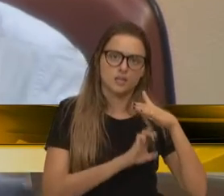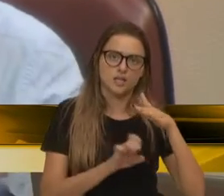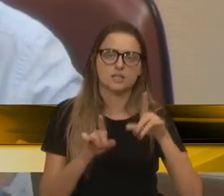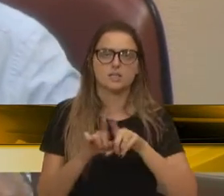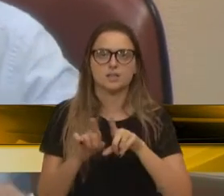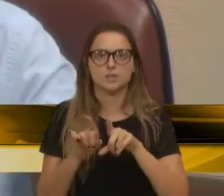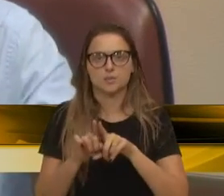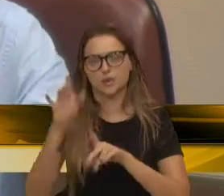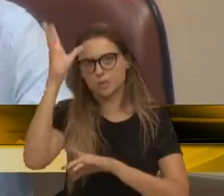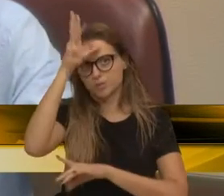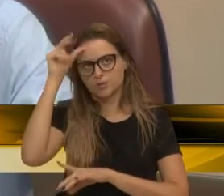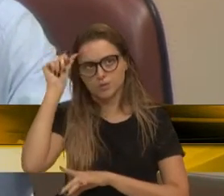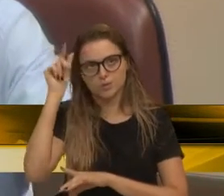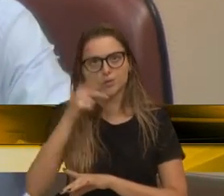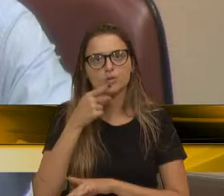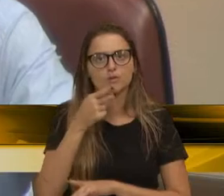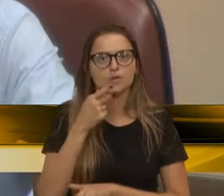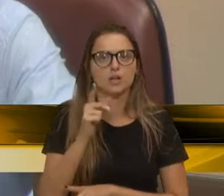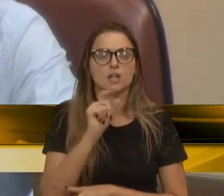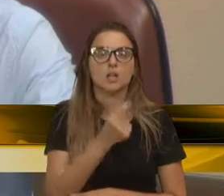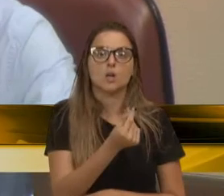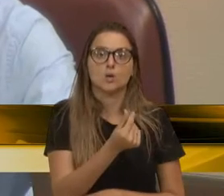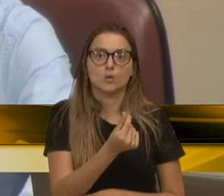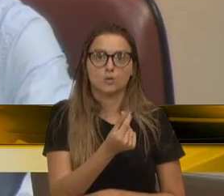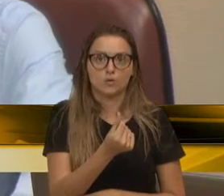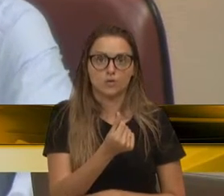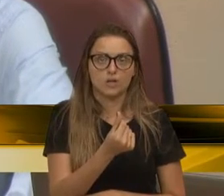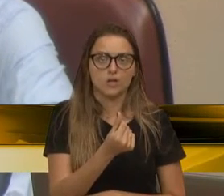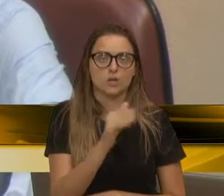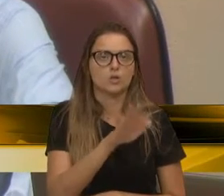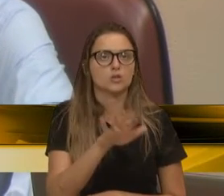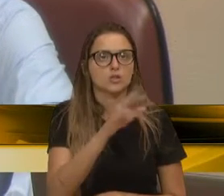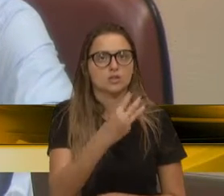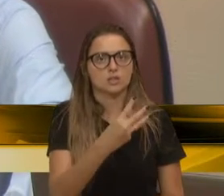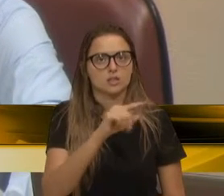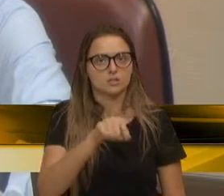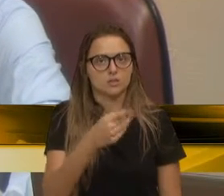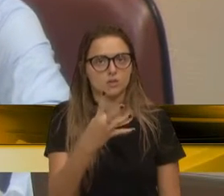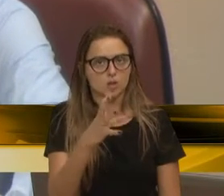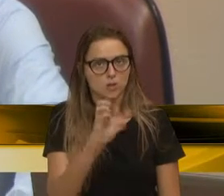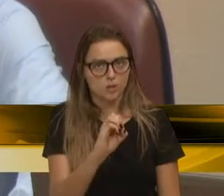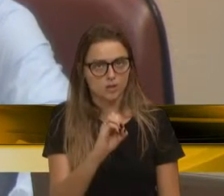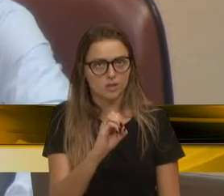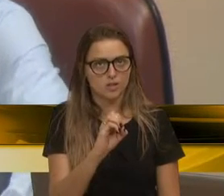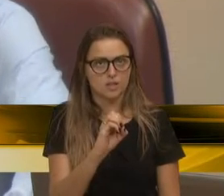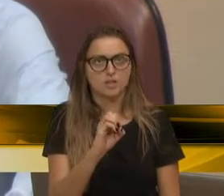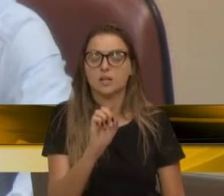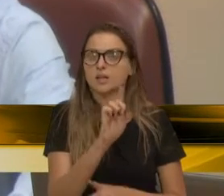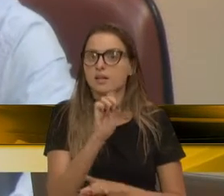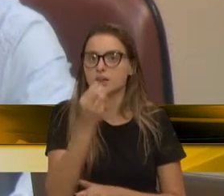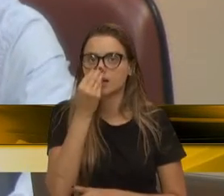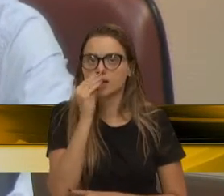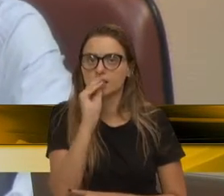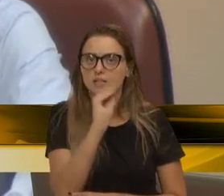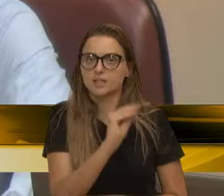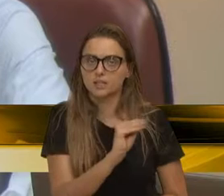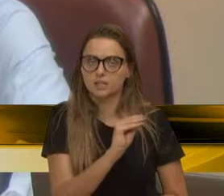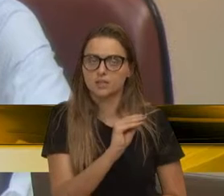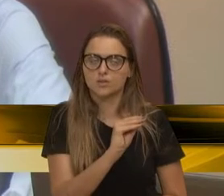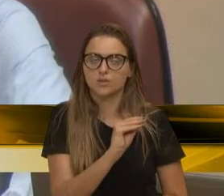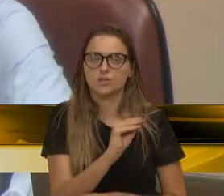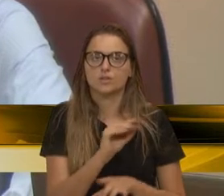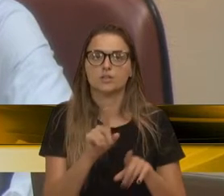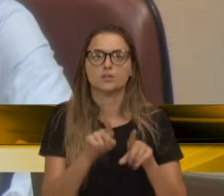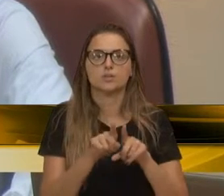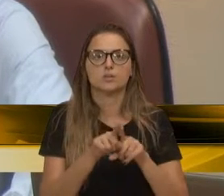afirma que o preço da tarifa geral é de r$3 e 40 desconsiderando a entrega íntegra